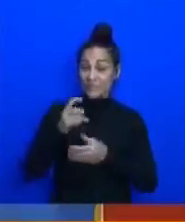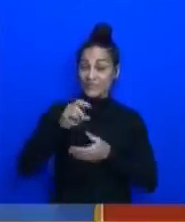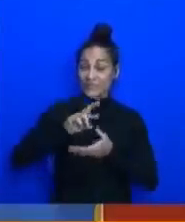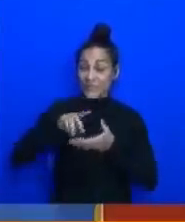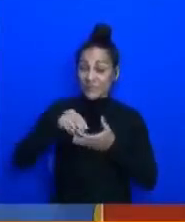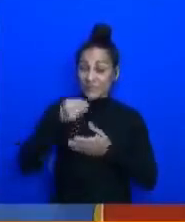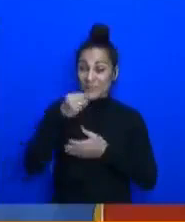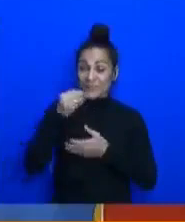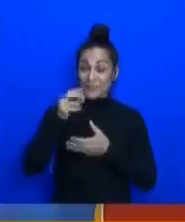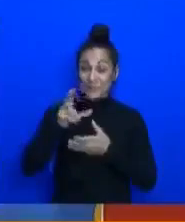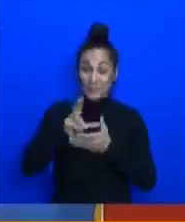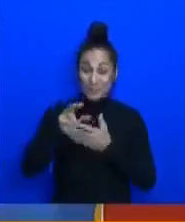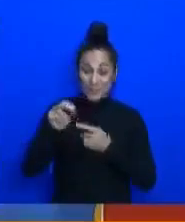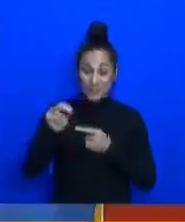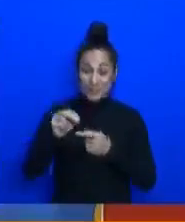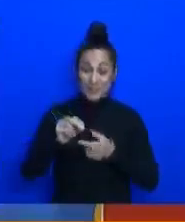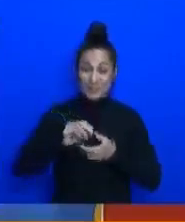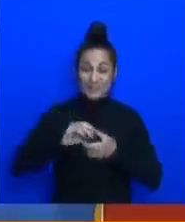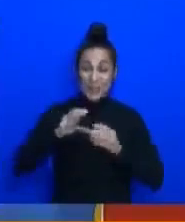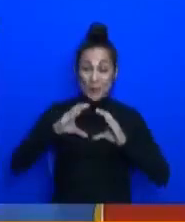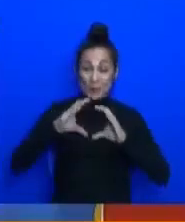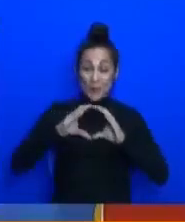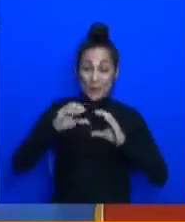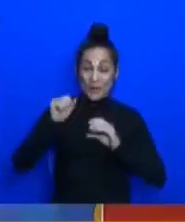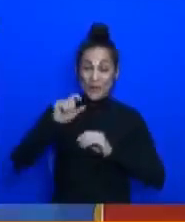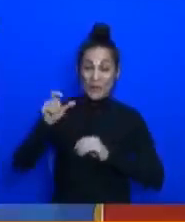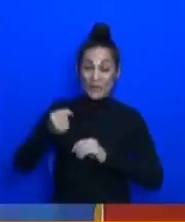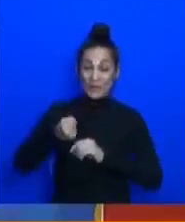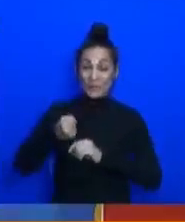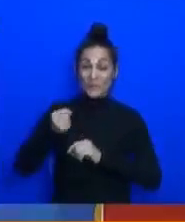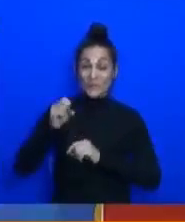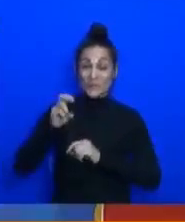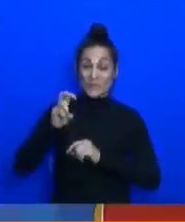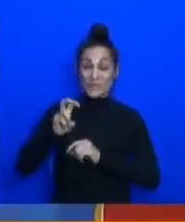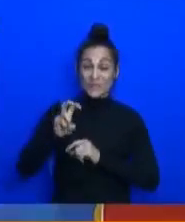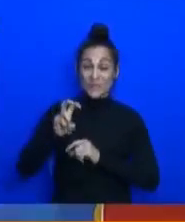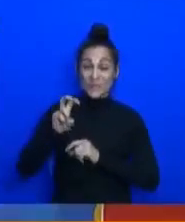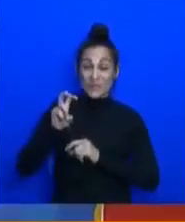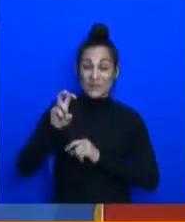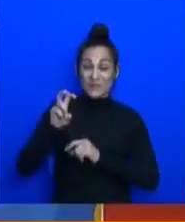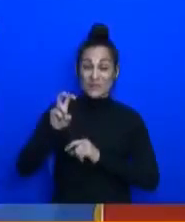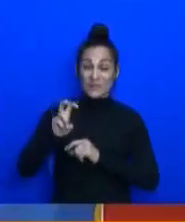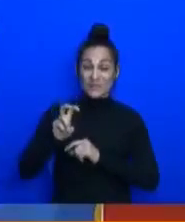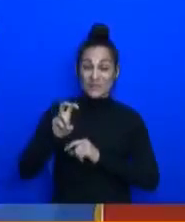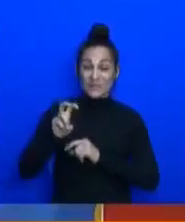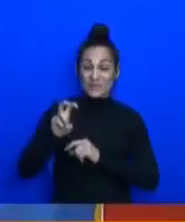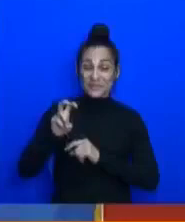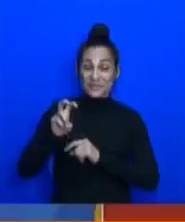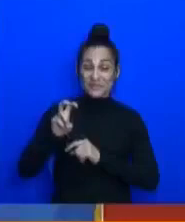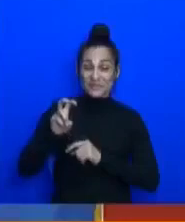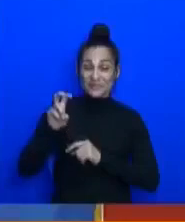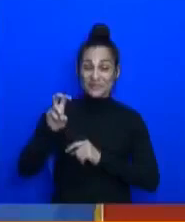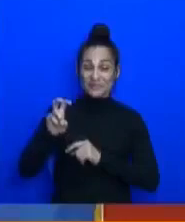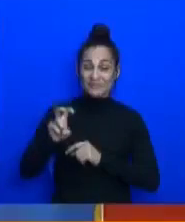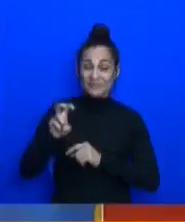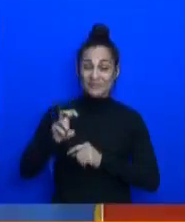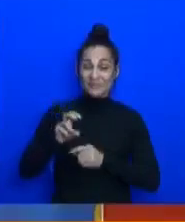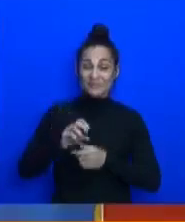tem muitas chances. Bola azul, 55. Azul, número 55.